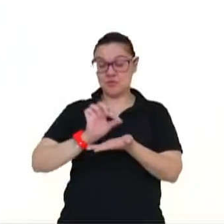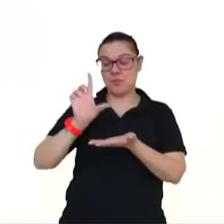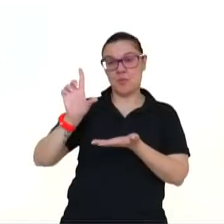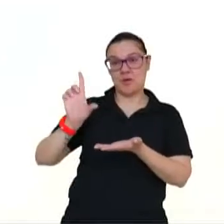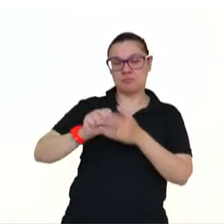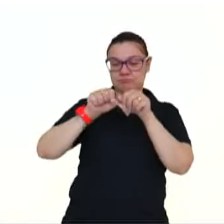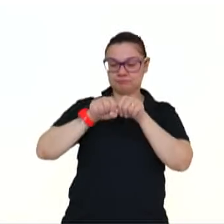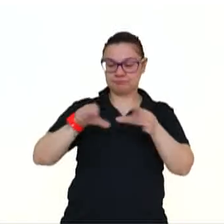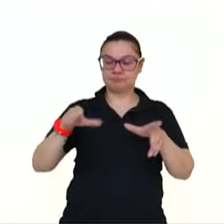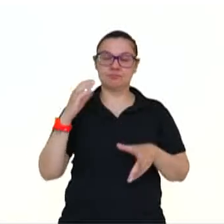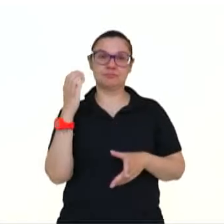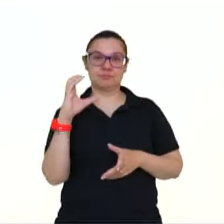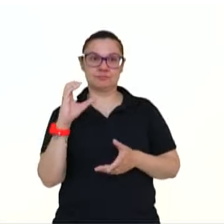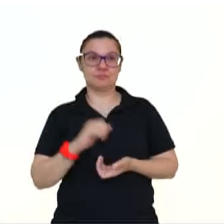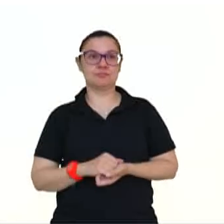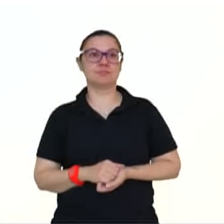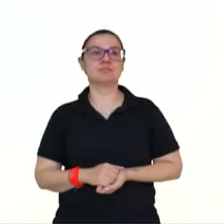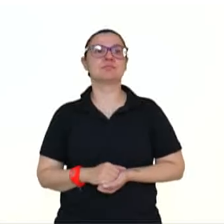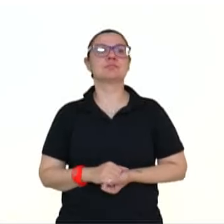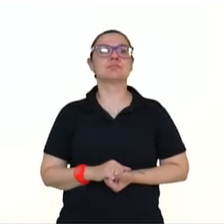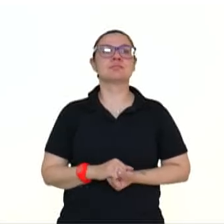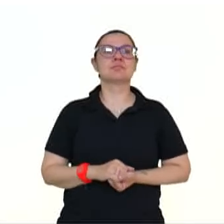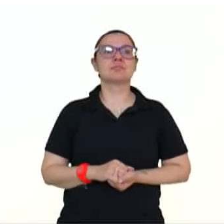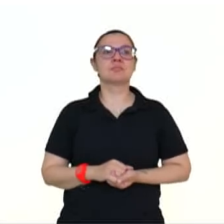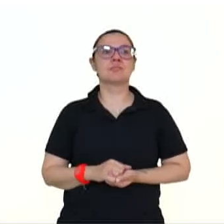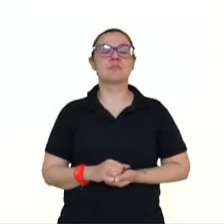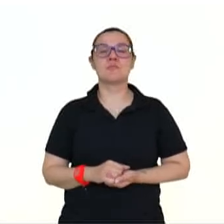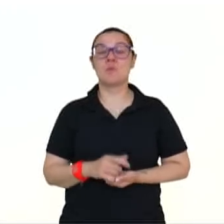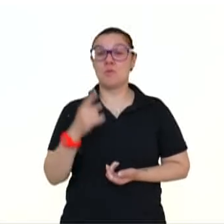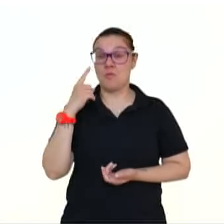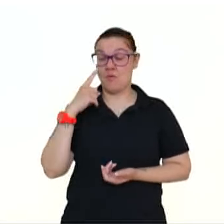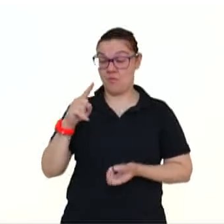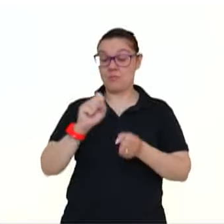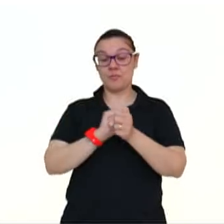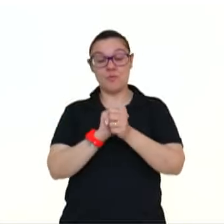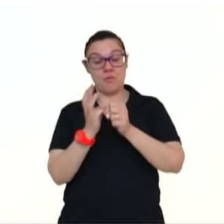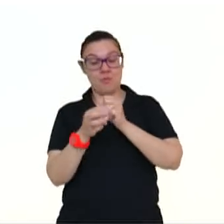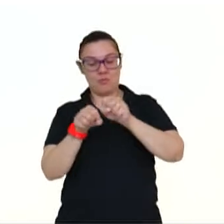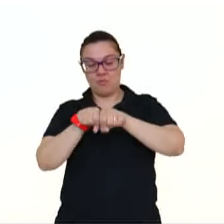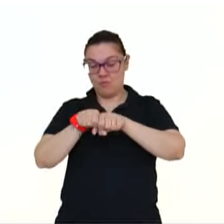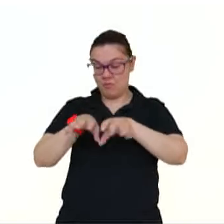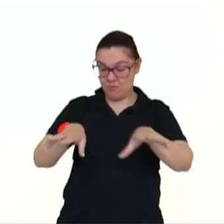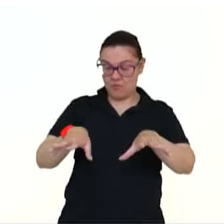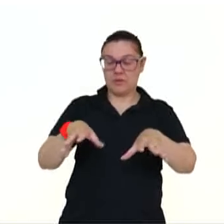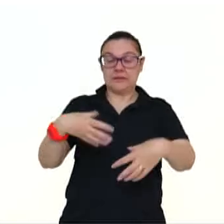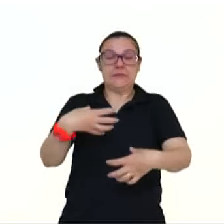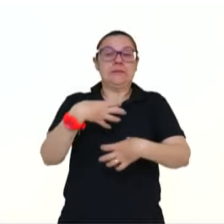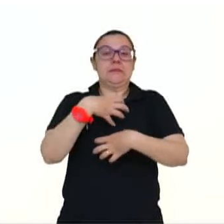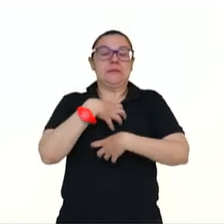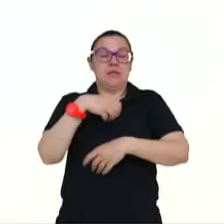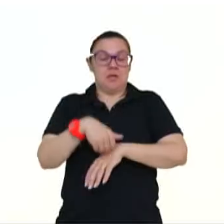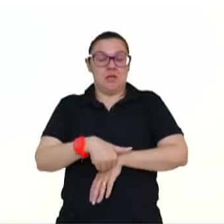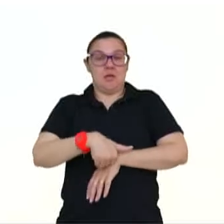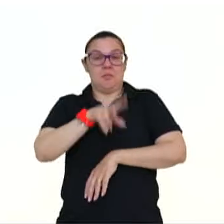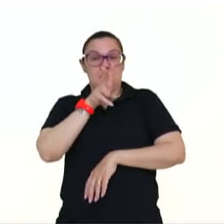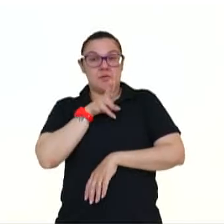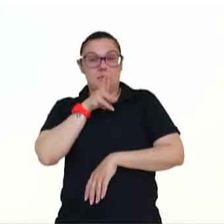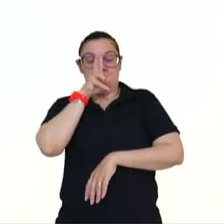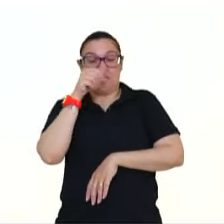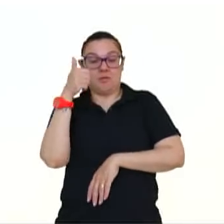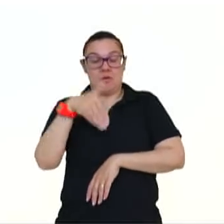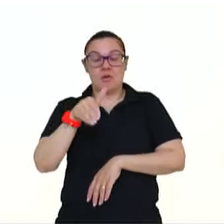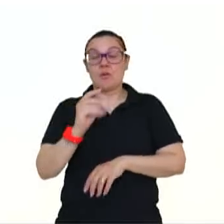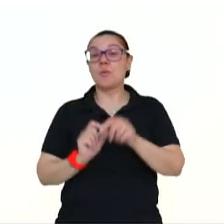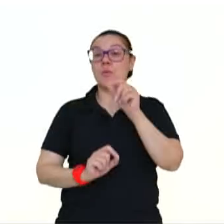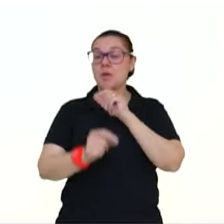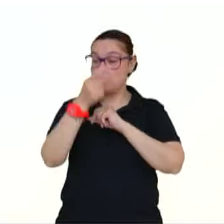artigo de divulgação científica. Vamos lá? O coronavírus e seus sintomas mais graves surgem